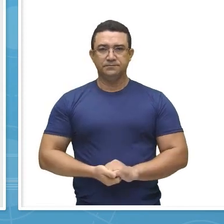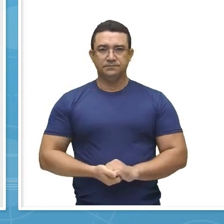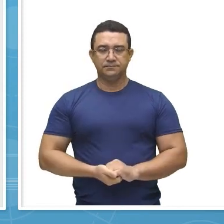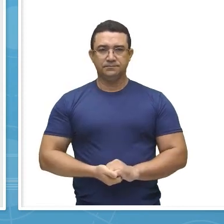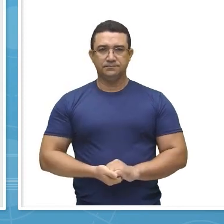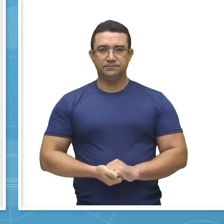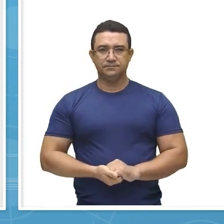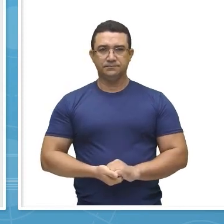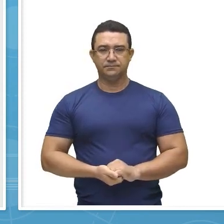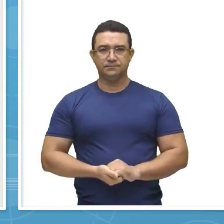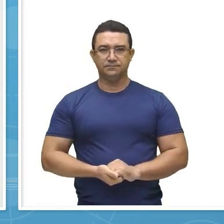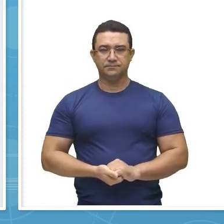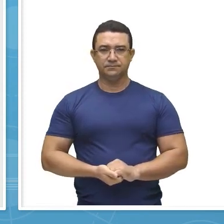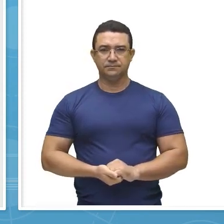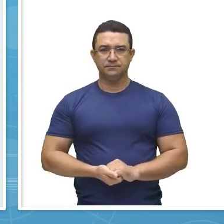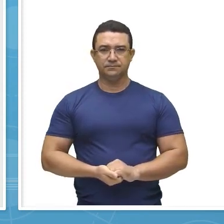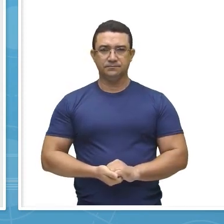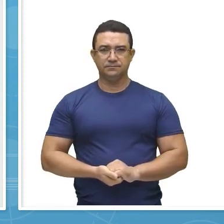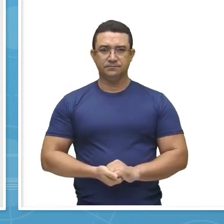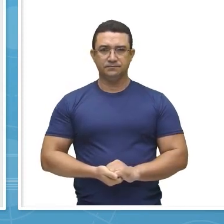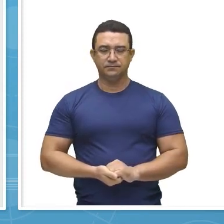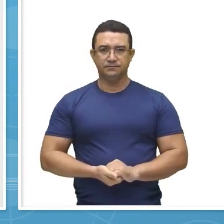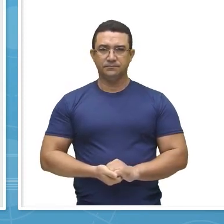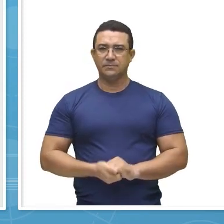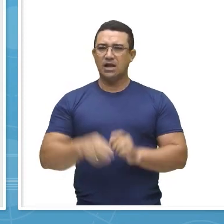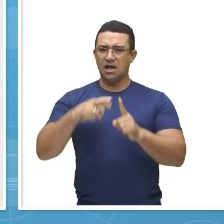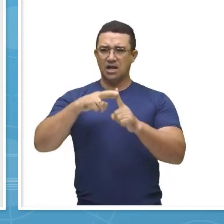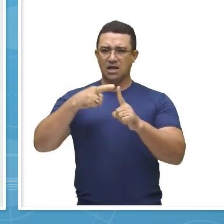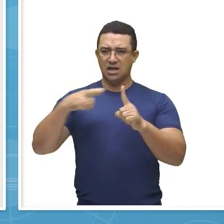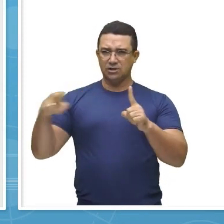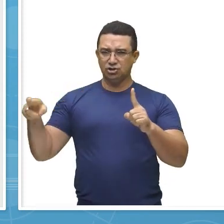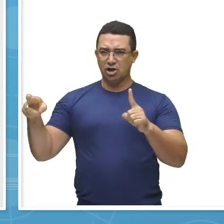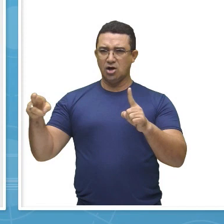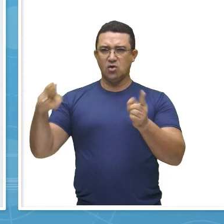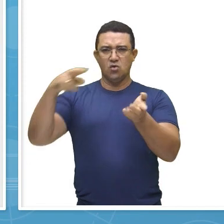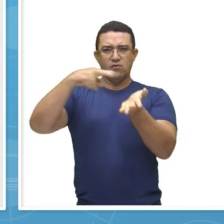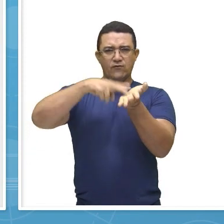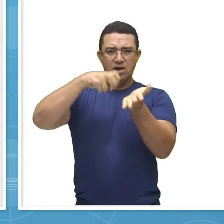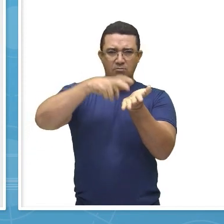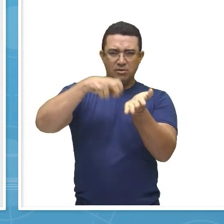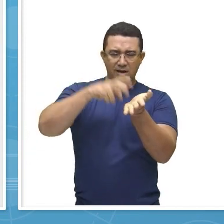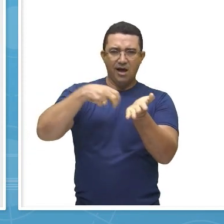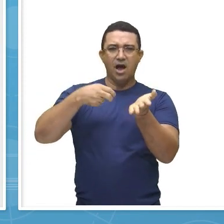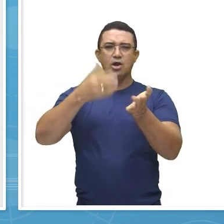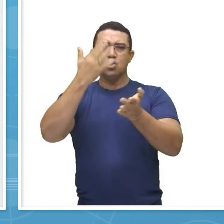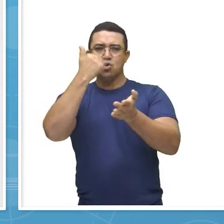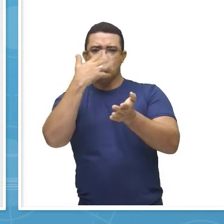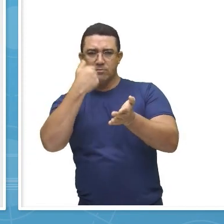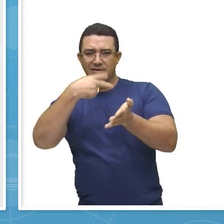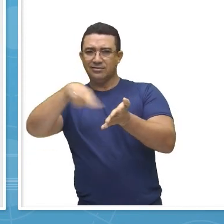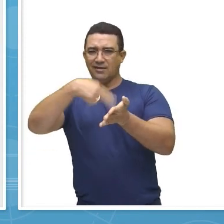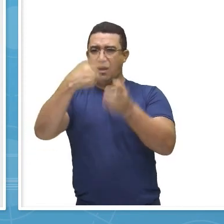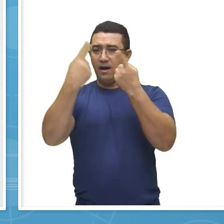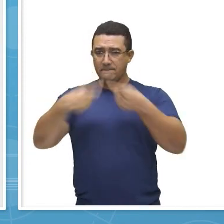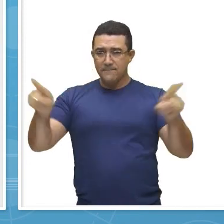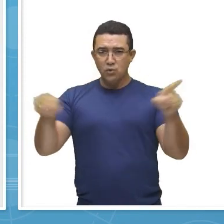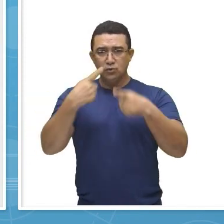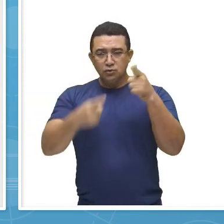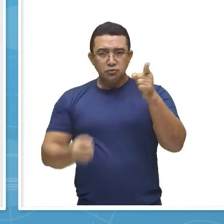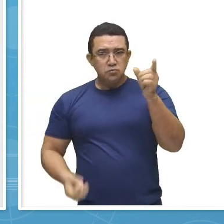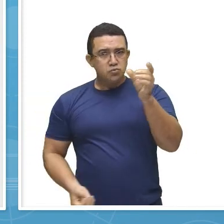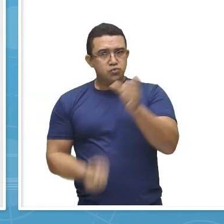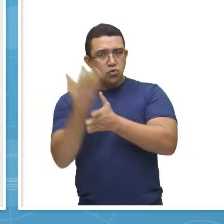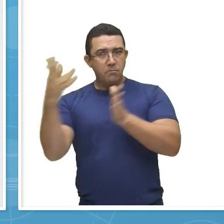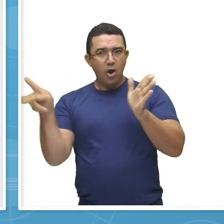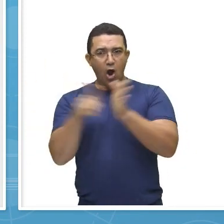fiquem aí. Vamos lá. As religiões, o vocabulário, a culinária, a dança e a música de origem